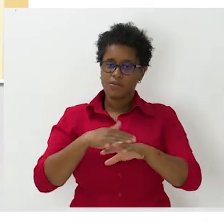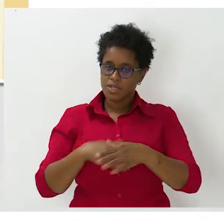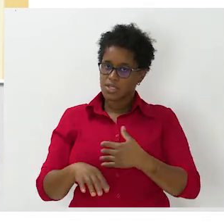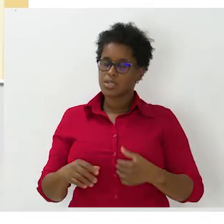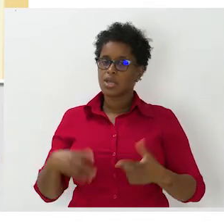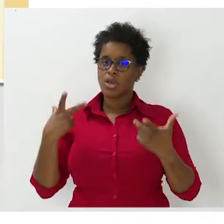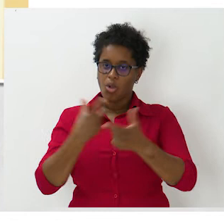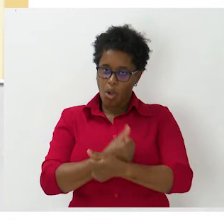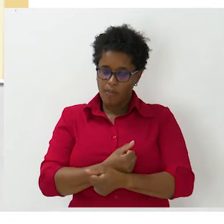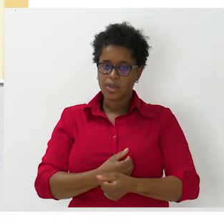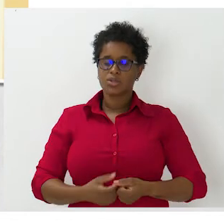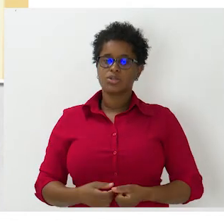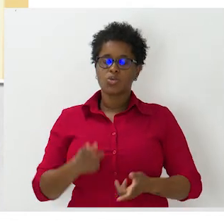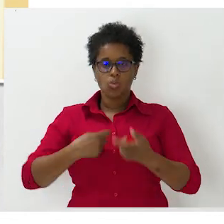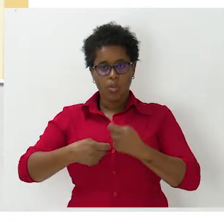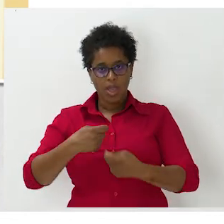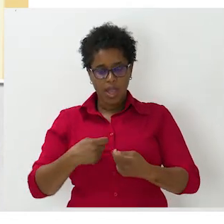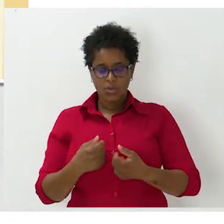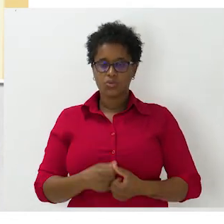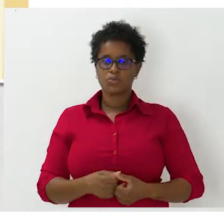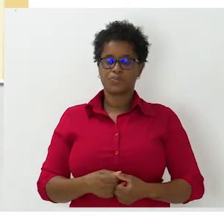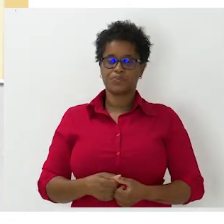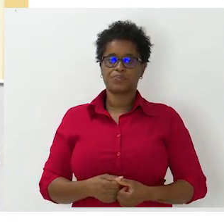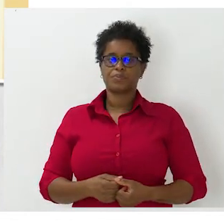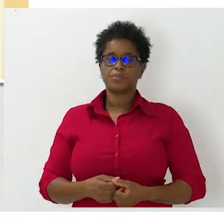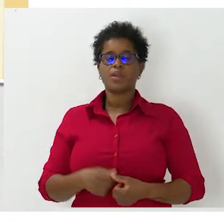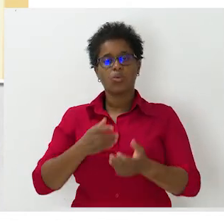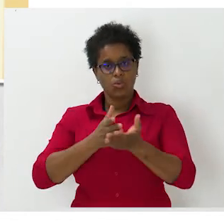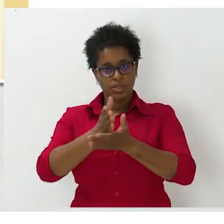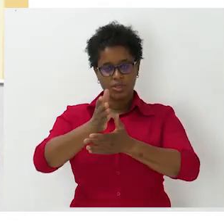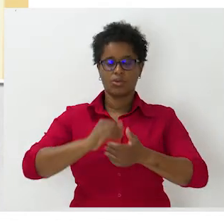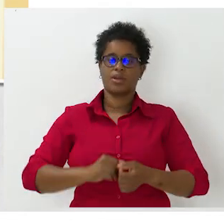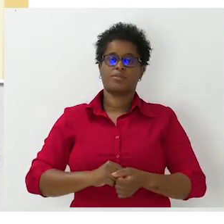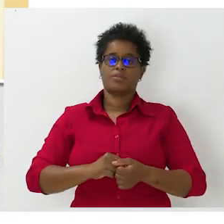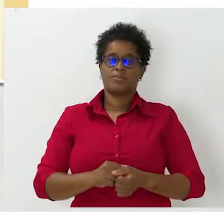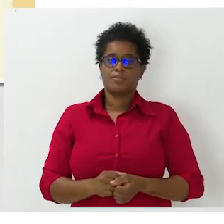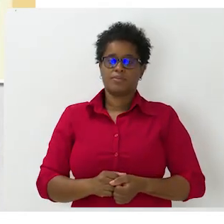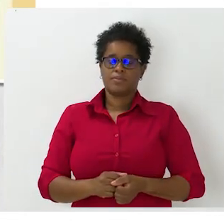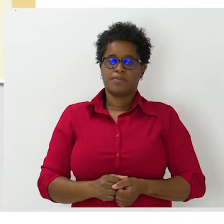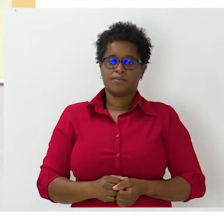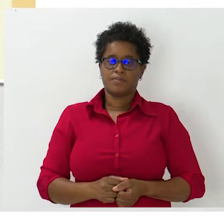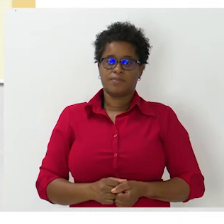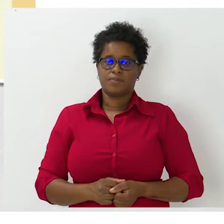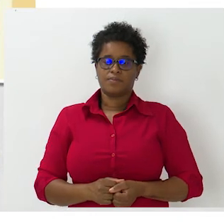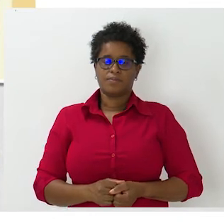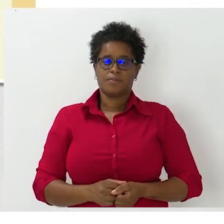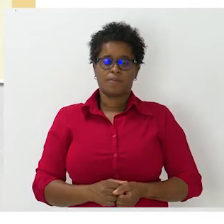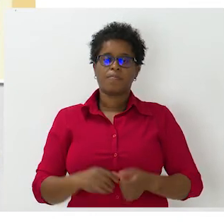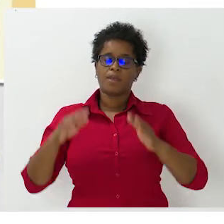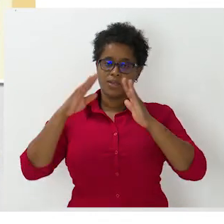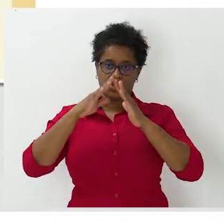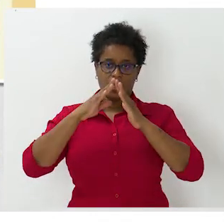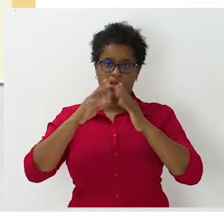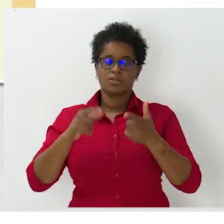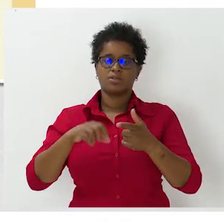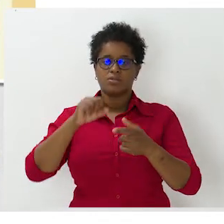Faziam compras no mercado. Continuando ainda, as casas